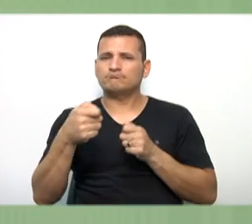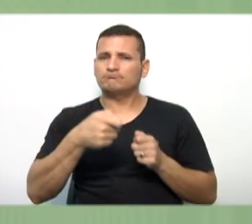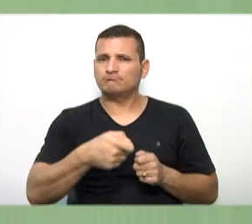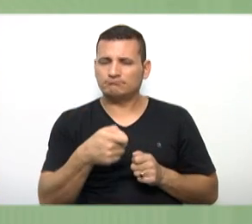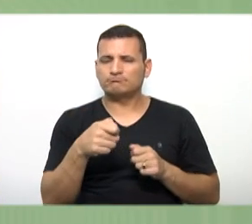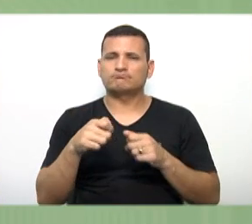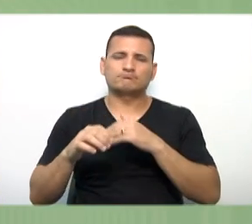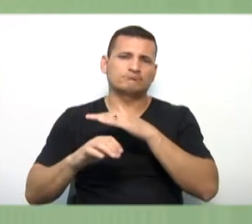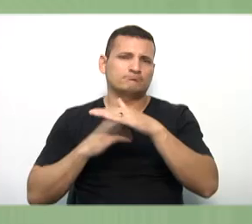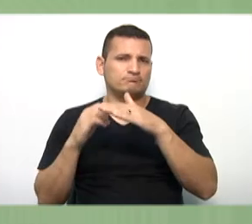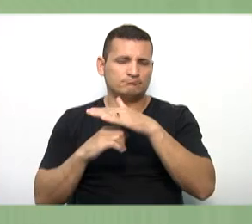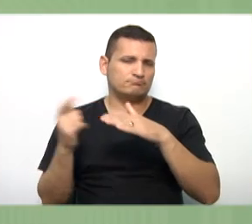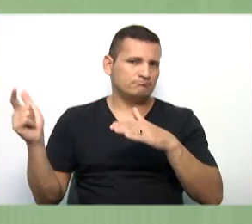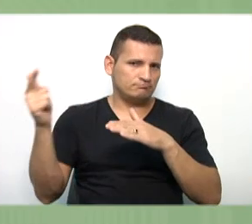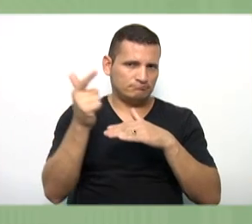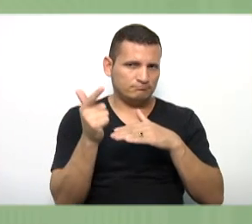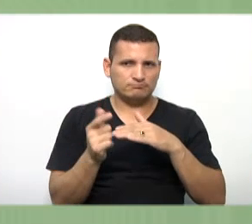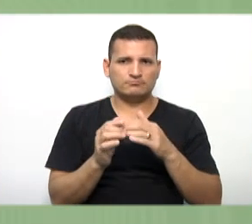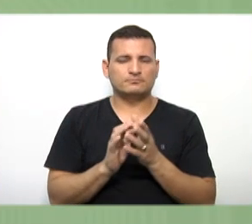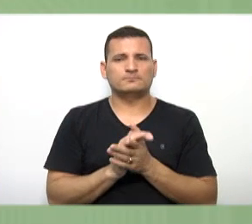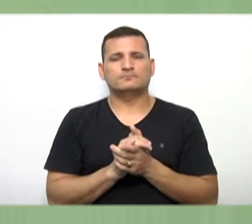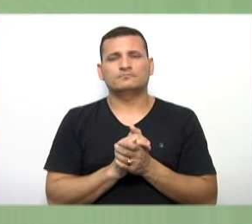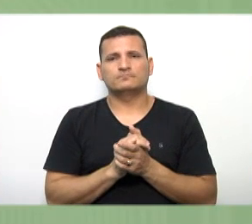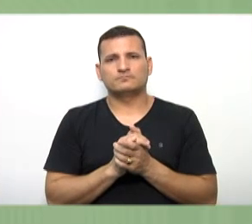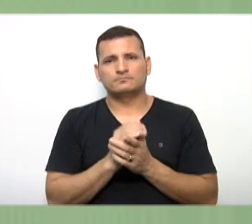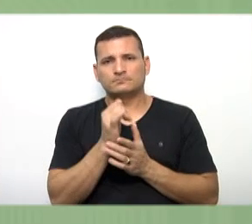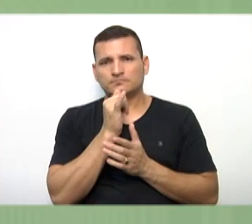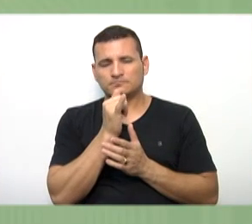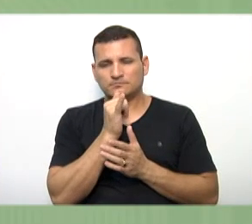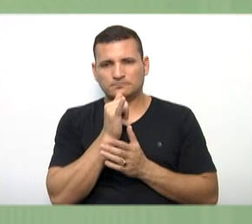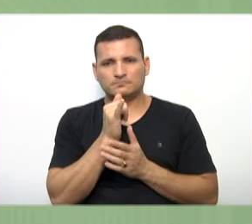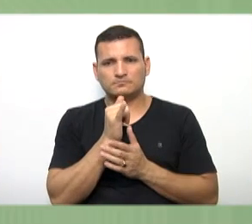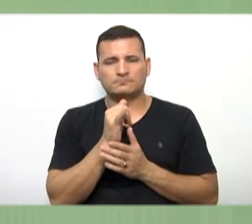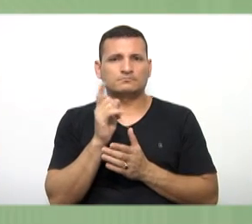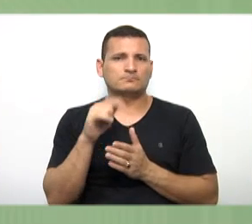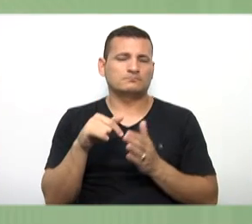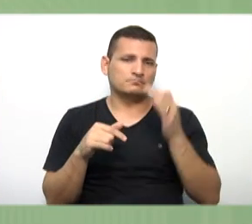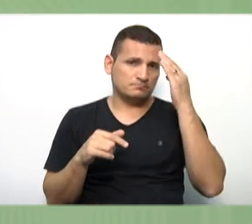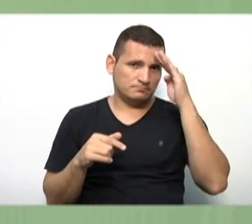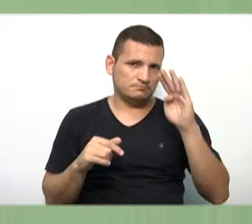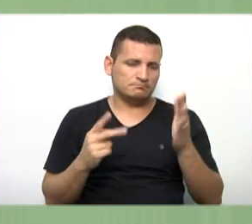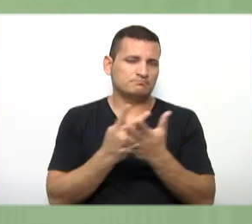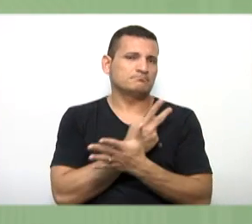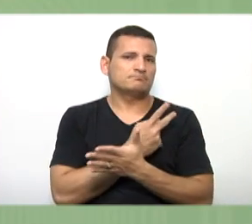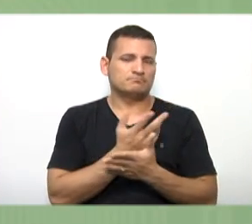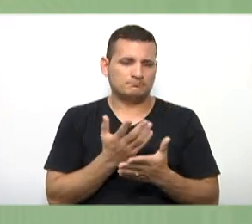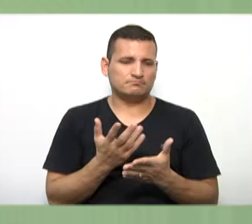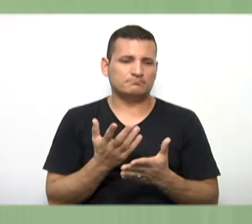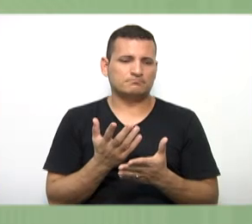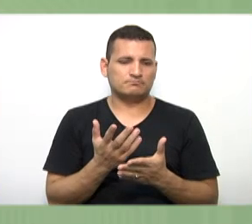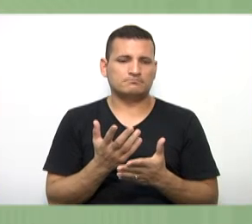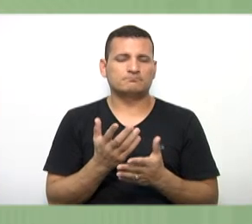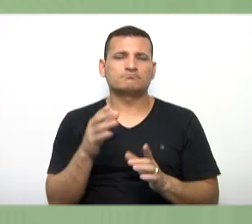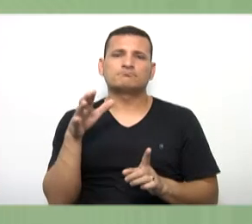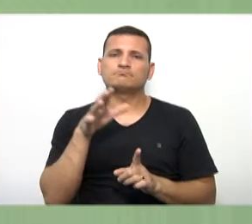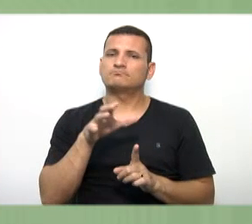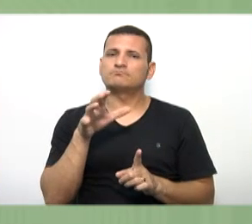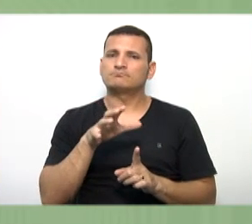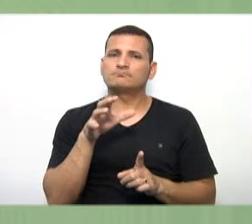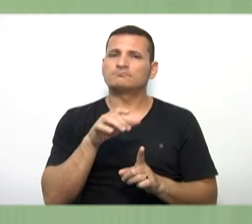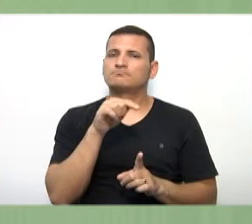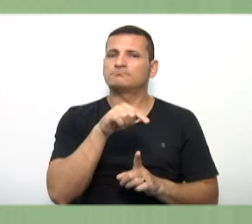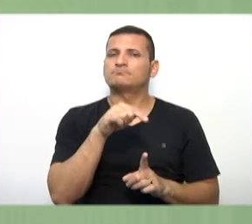o pessoal lá já enviou a resposta aqui para a gente, é um dos principais fatores que influenciam